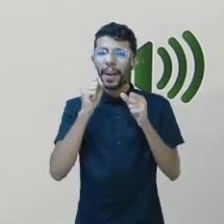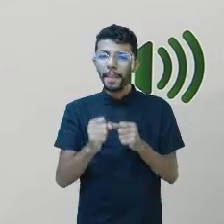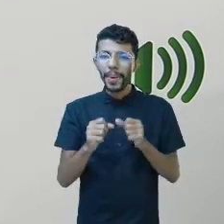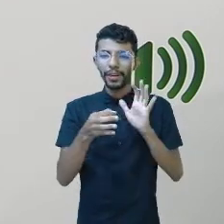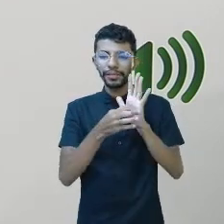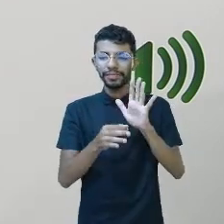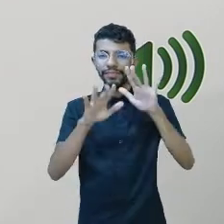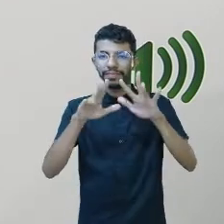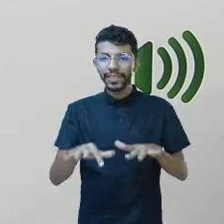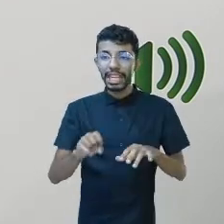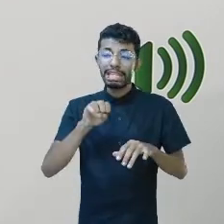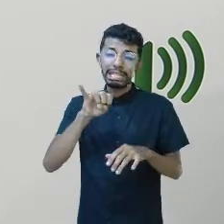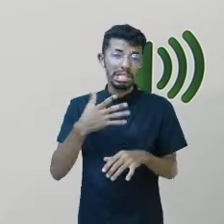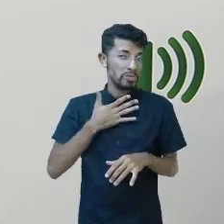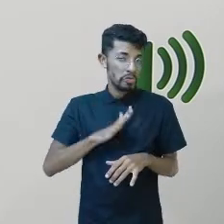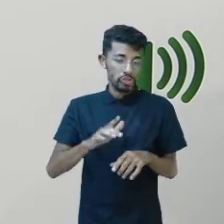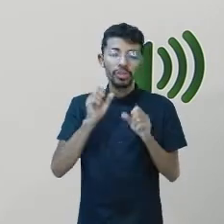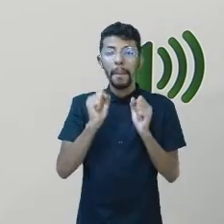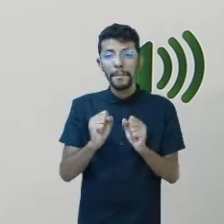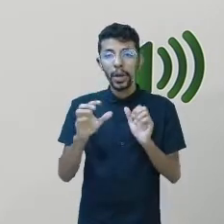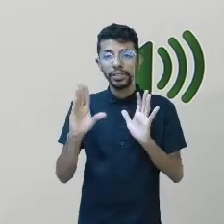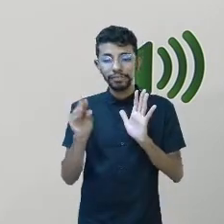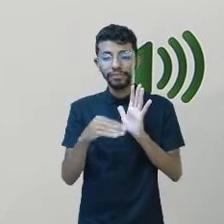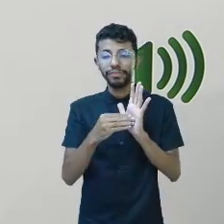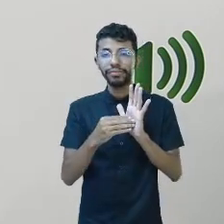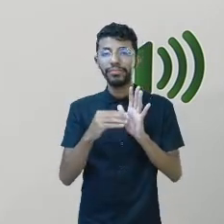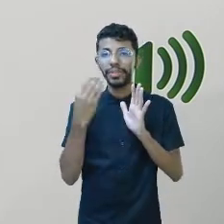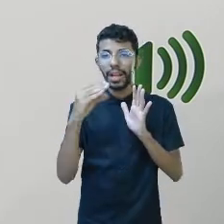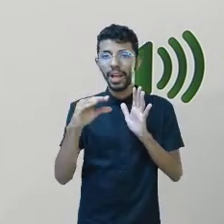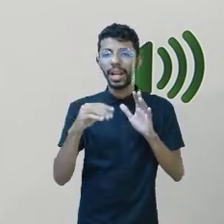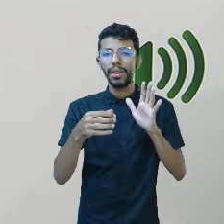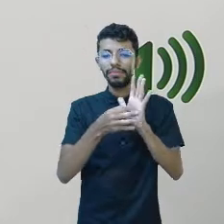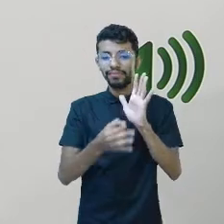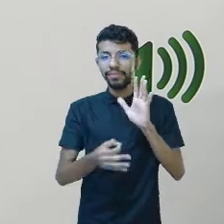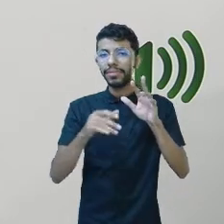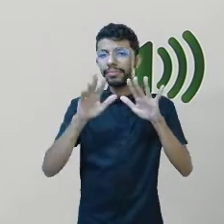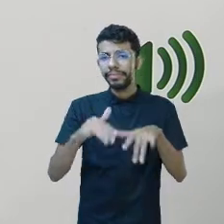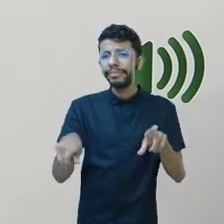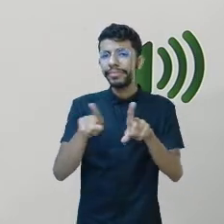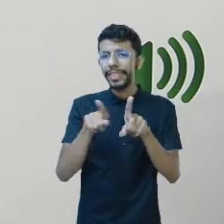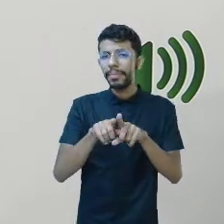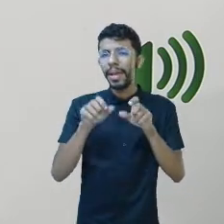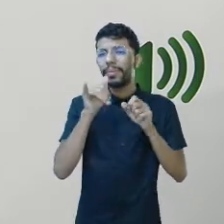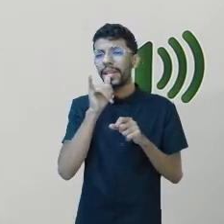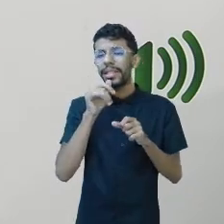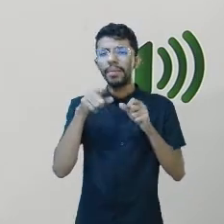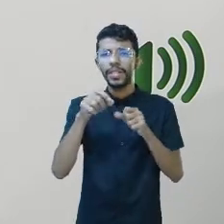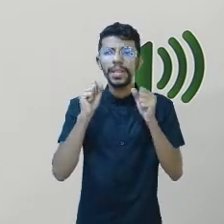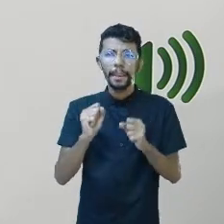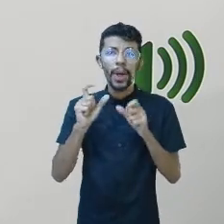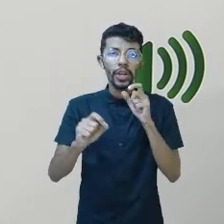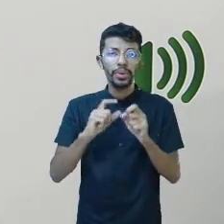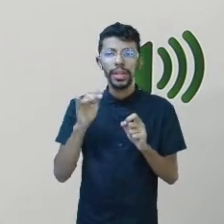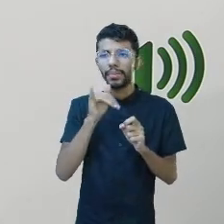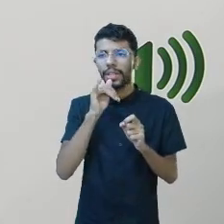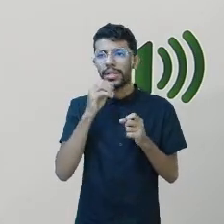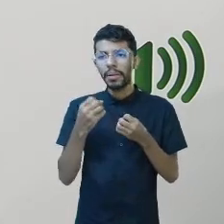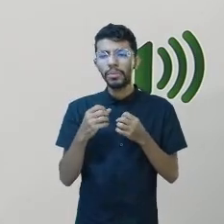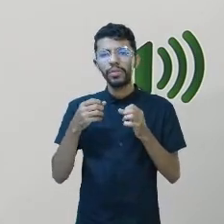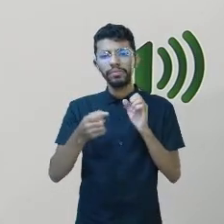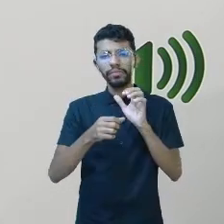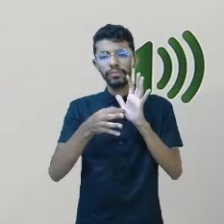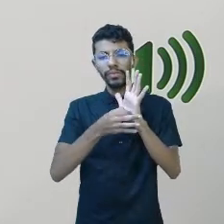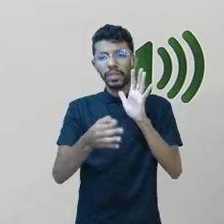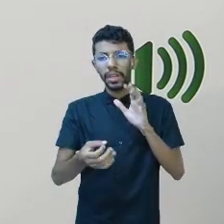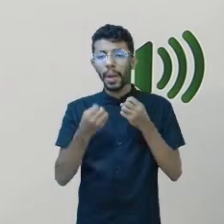gostou, você coloca também, tá certo? Aqui você pode tanto elogiar, como dizer o que não gostou, que a gente vai procurar